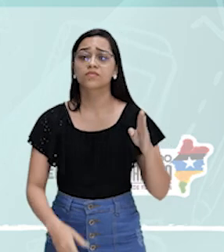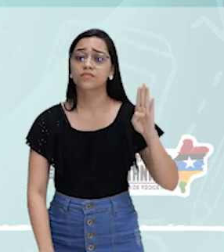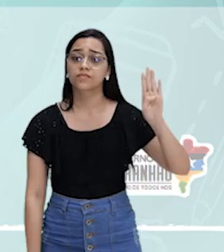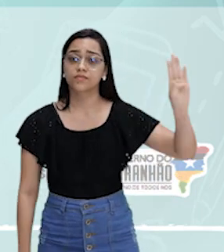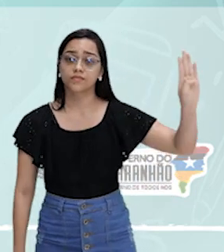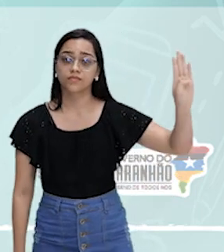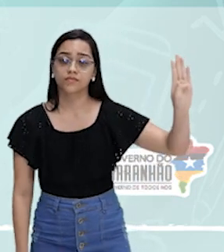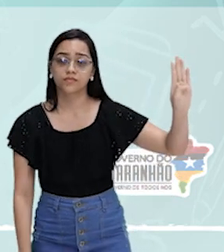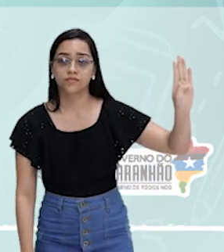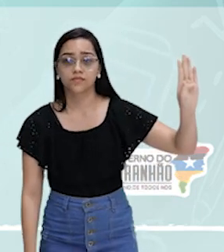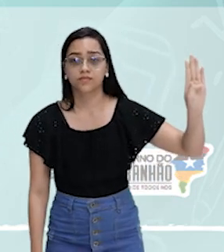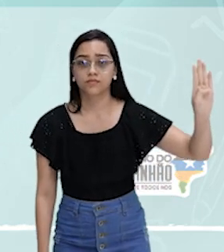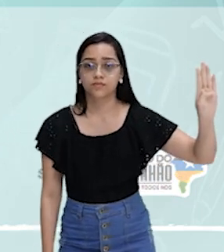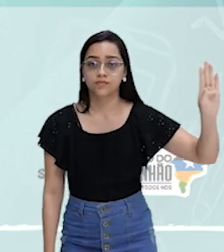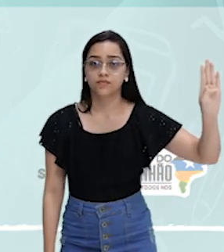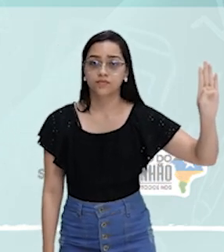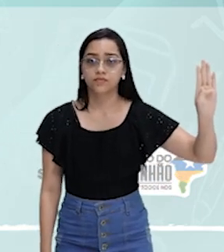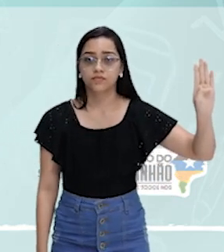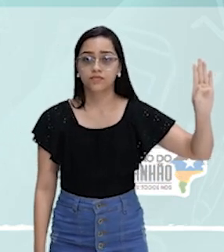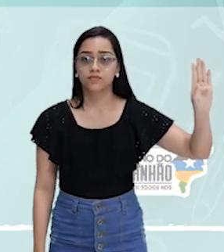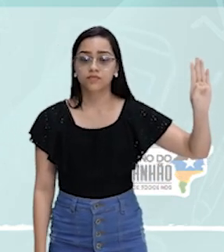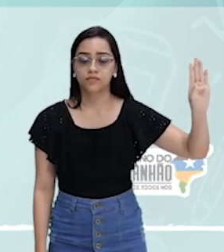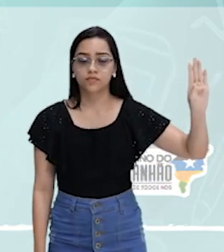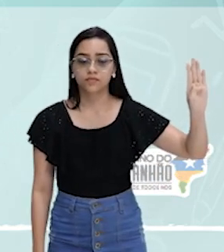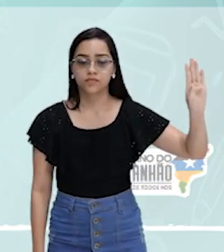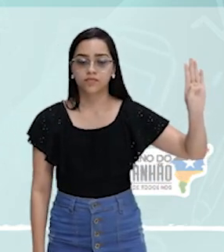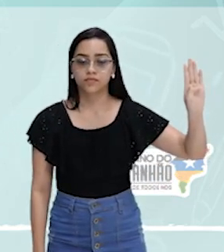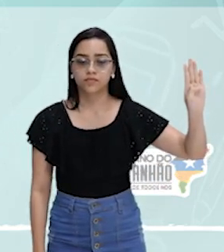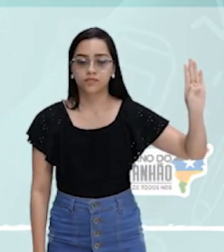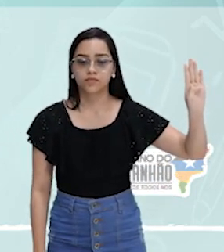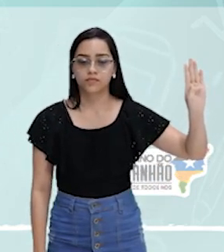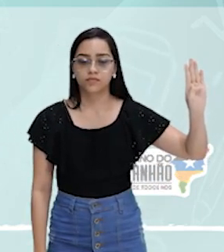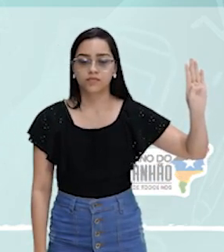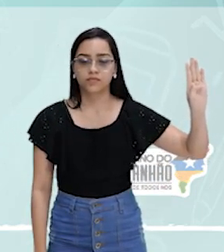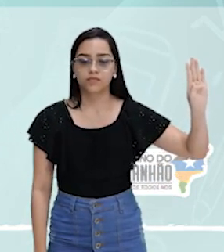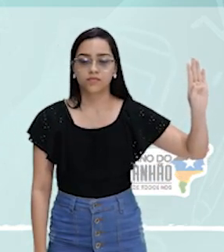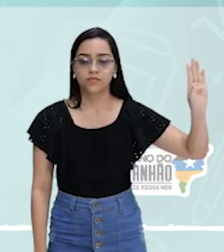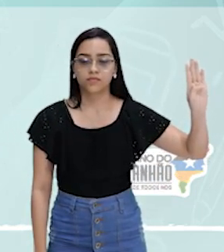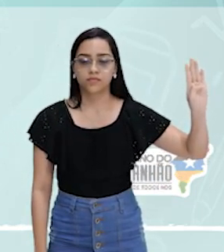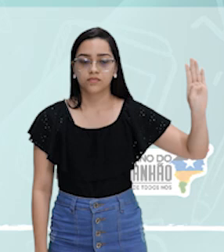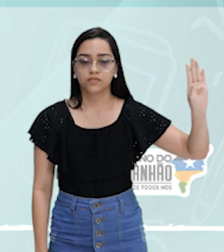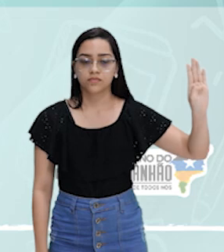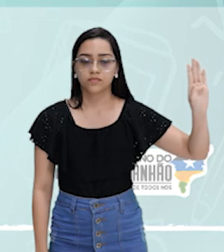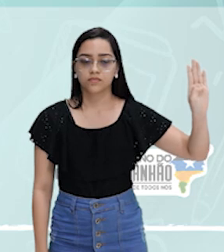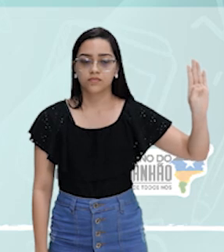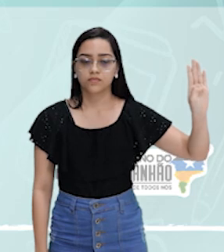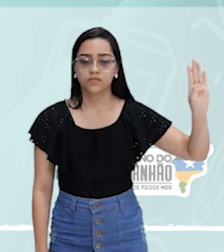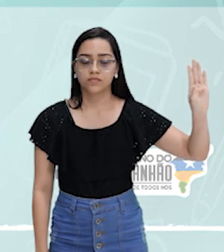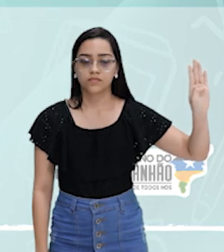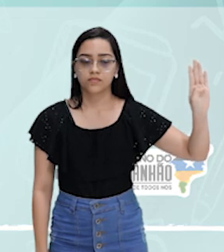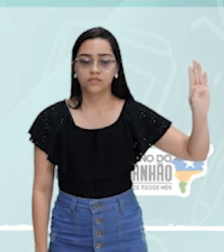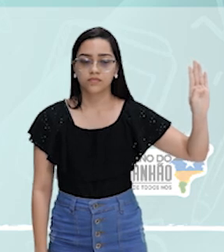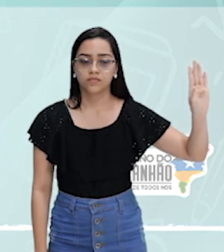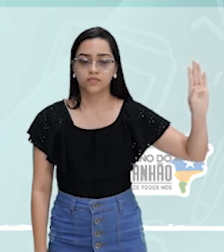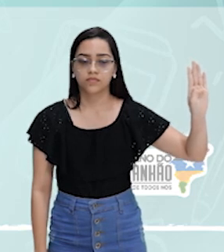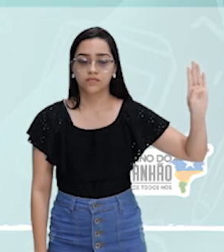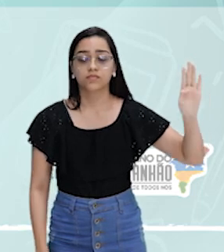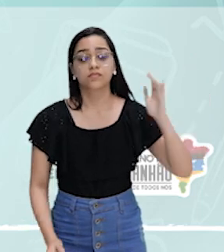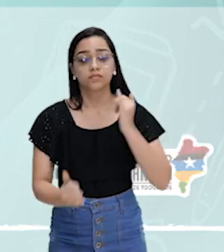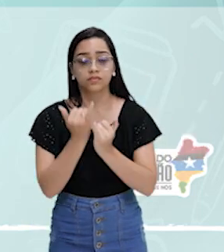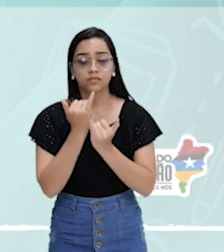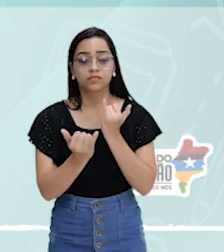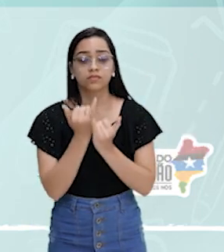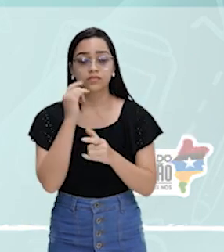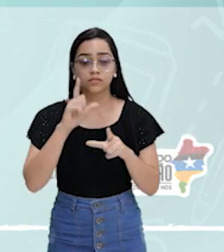é expor uma situação com fatos e argumentos para incentivar uma tomada de decisão, tá? Muito parecida